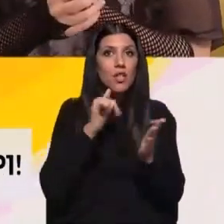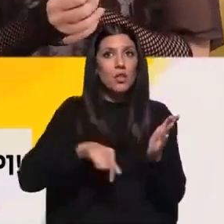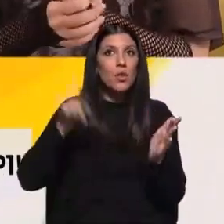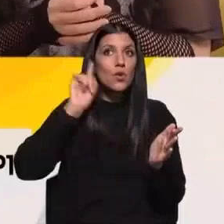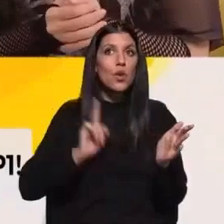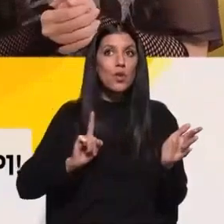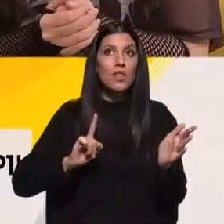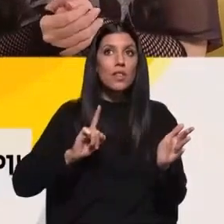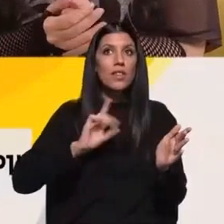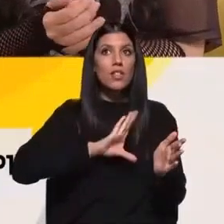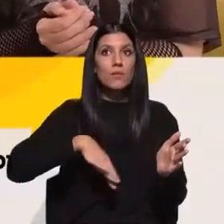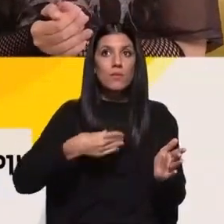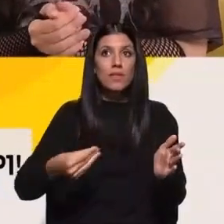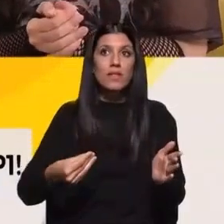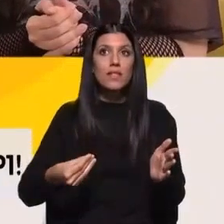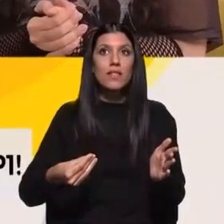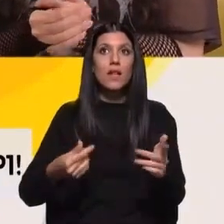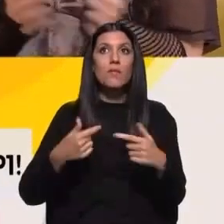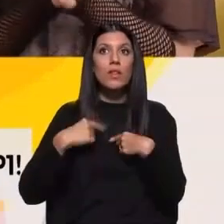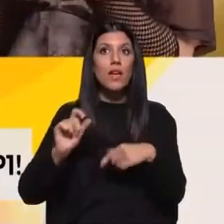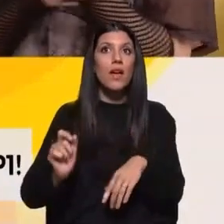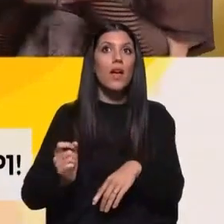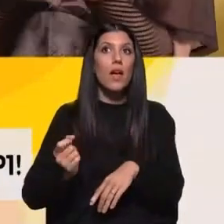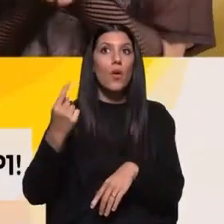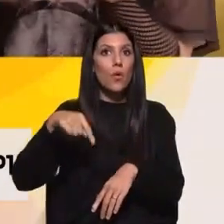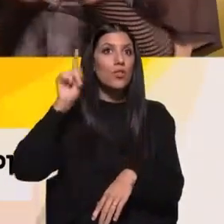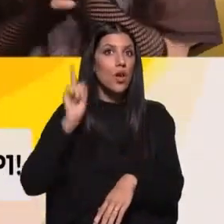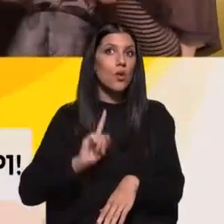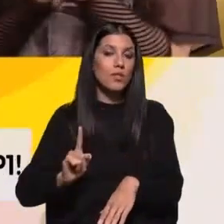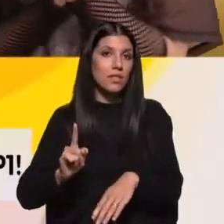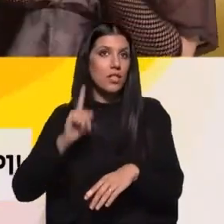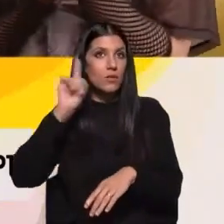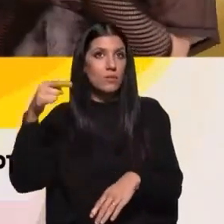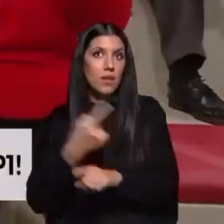primeiro Dia Mundial do Teatro sem o nosso querido Carlos Avilés.